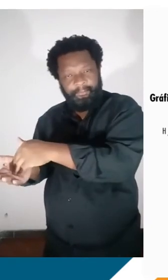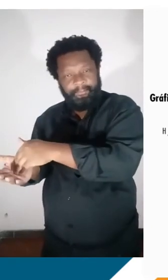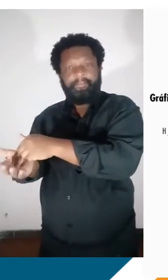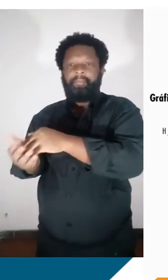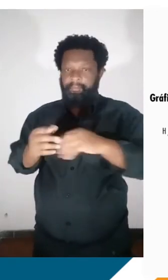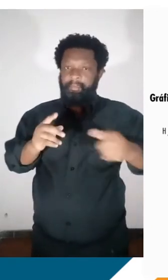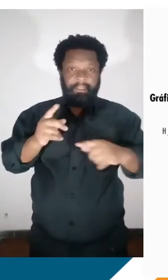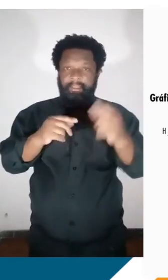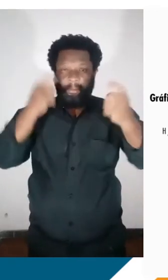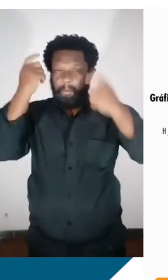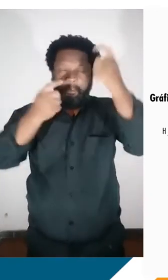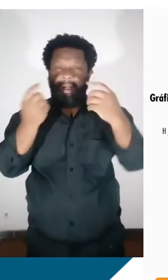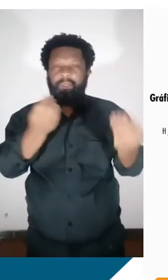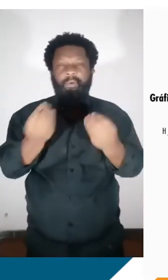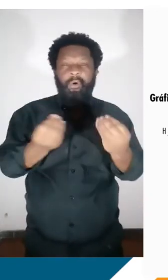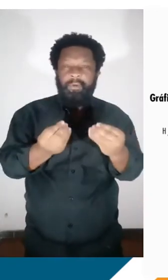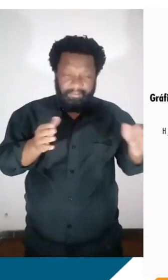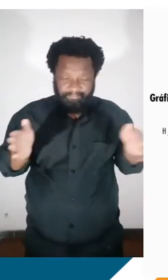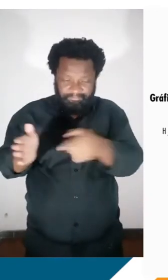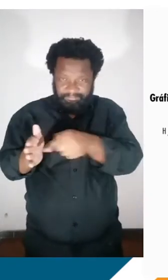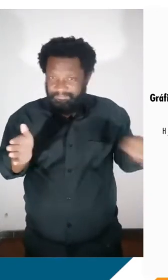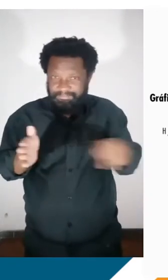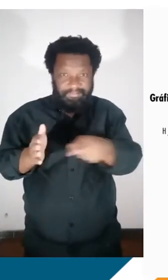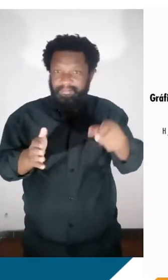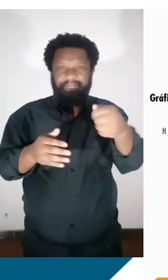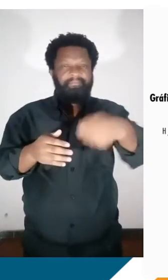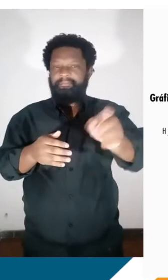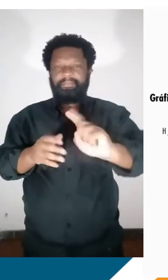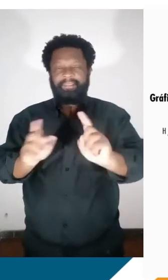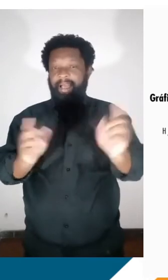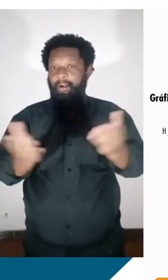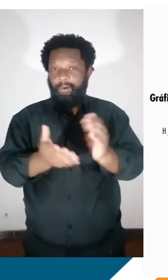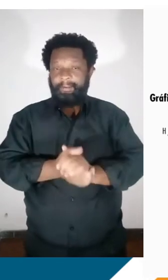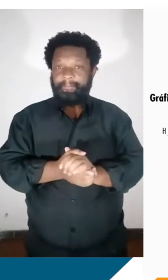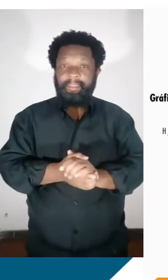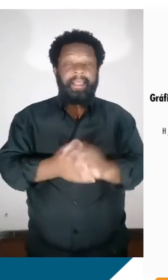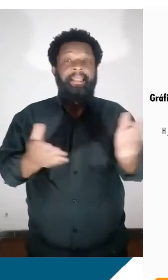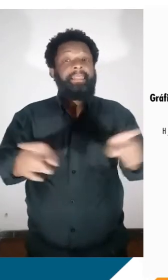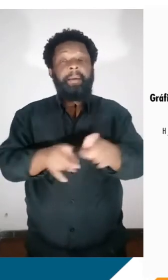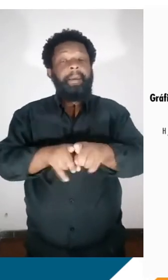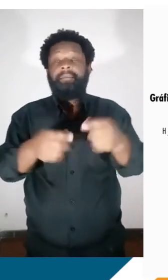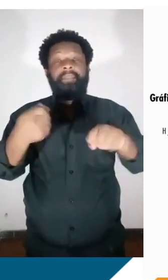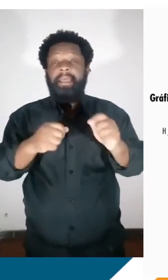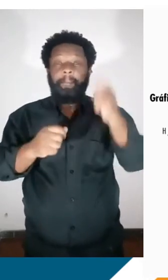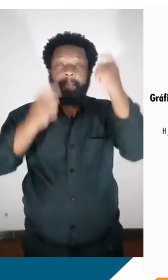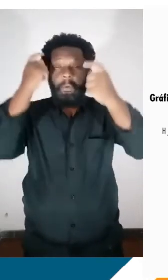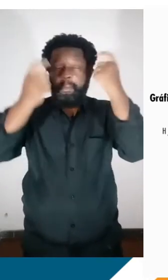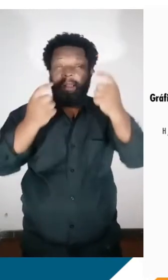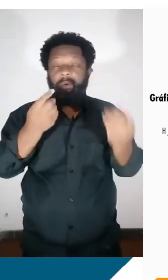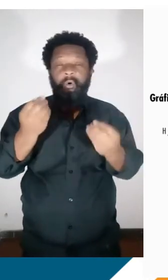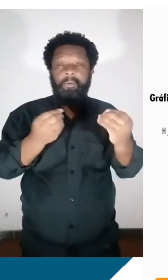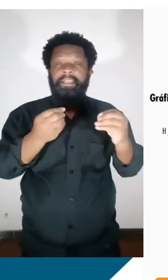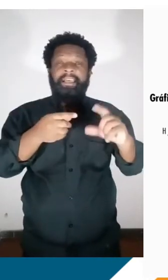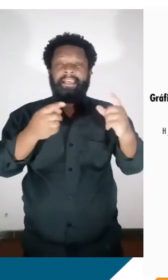sua reação, tá? A gente não está preocupado em como a reação se processa e a gente não está preocupado em diminuir